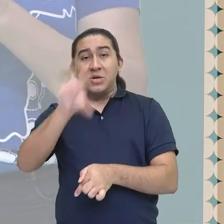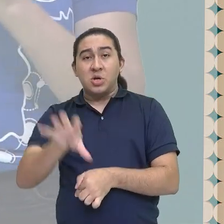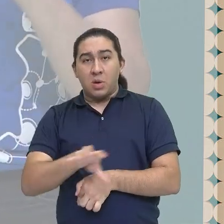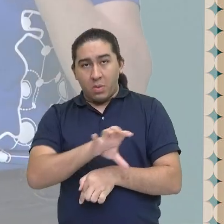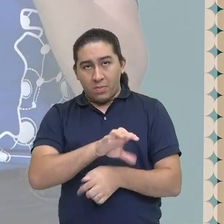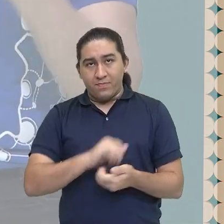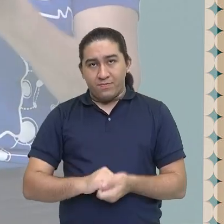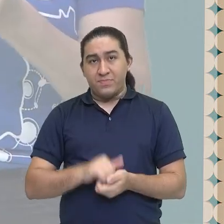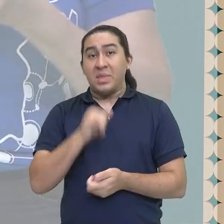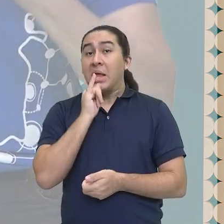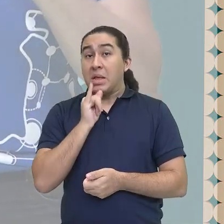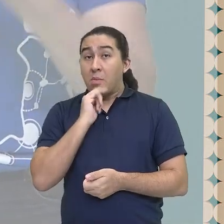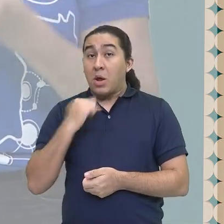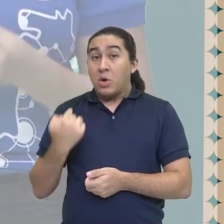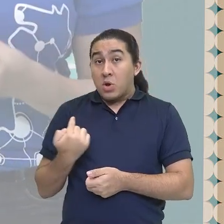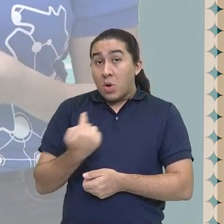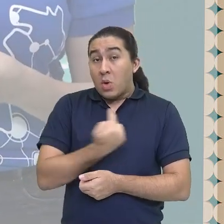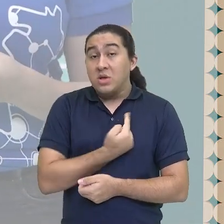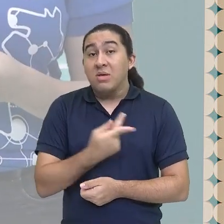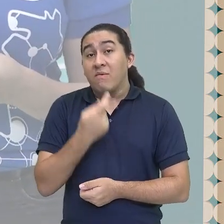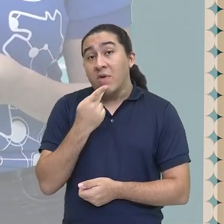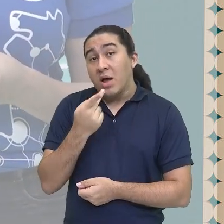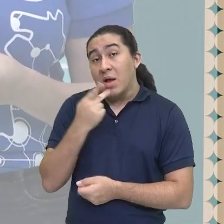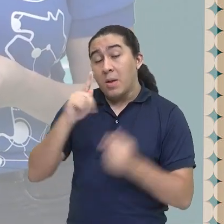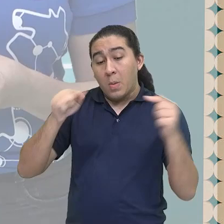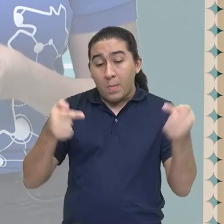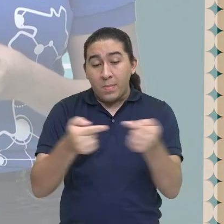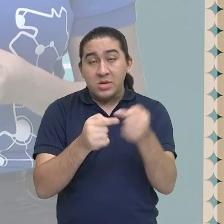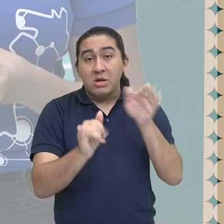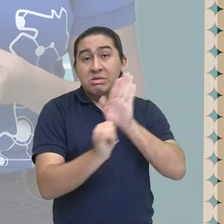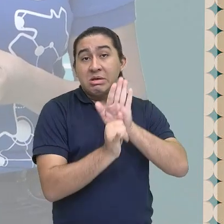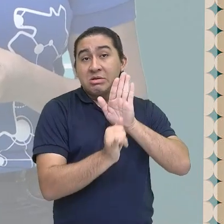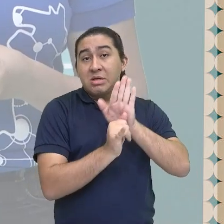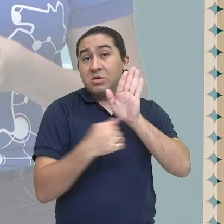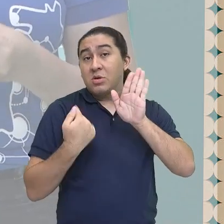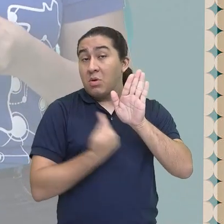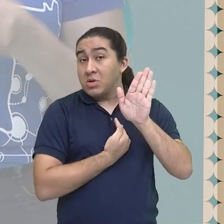que a nossa fala é nossa identidade?